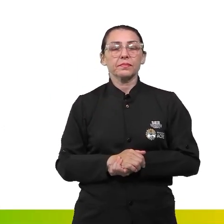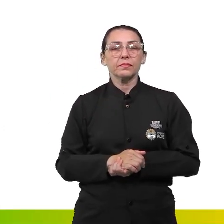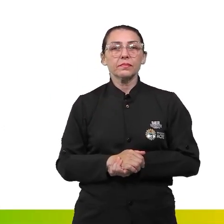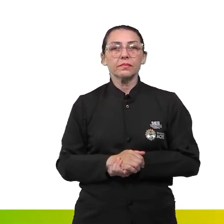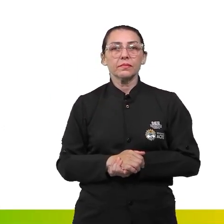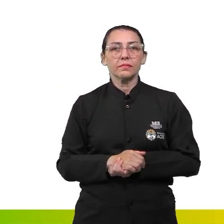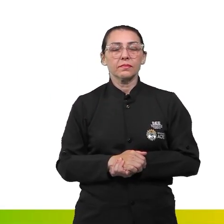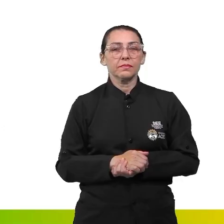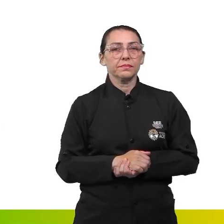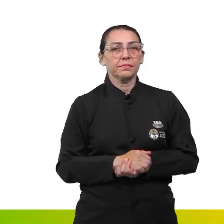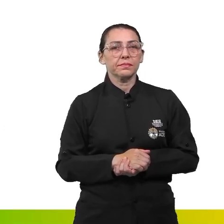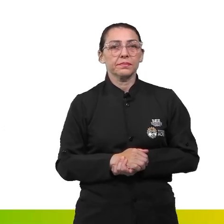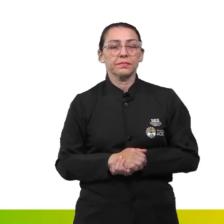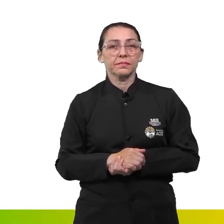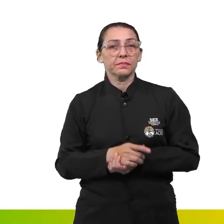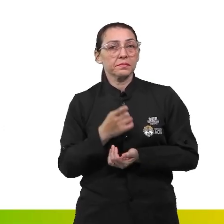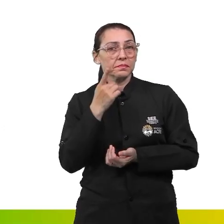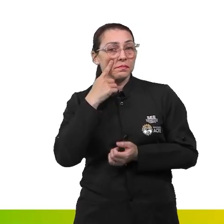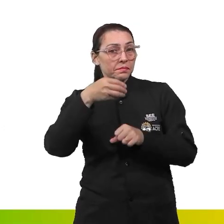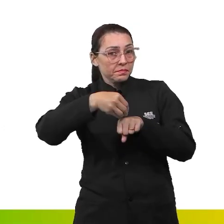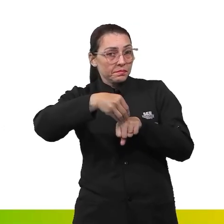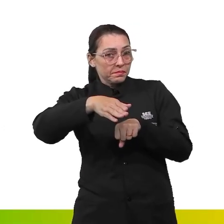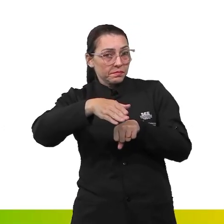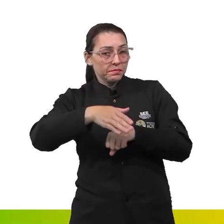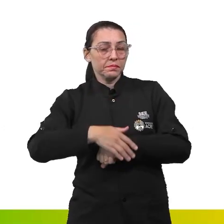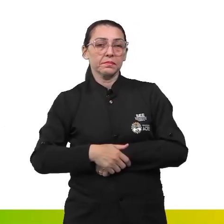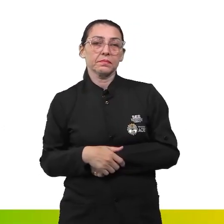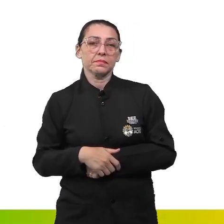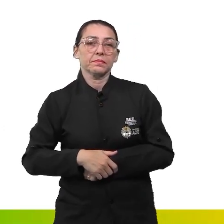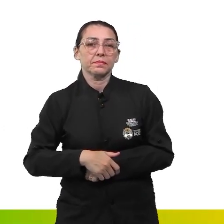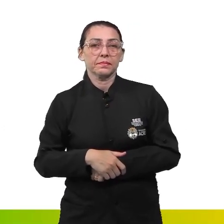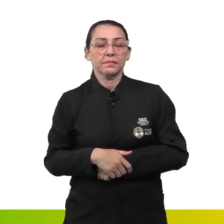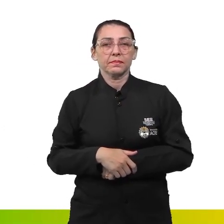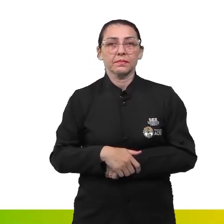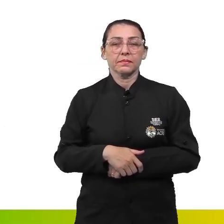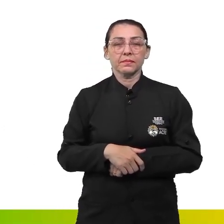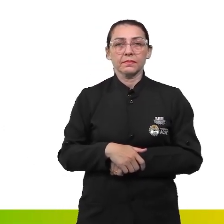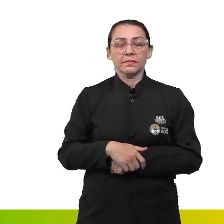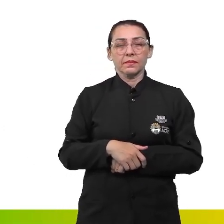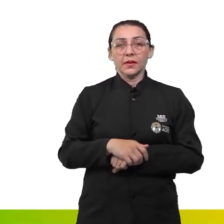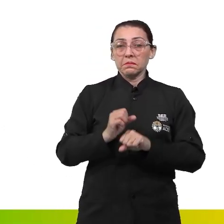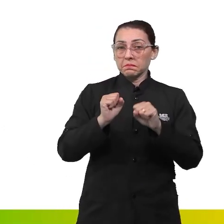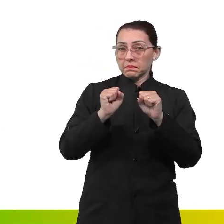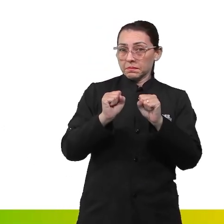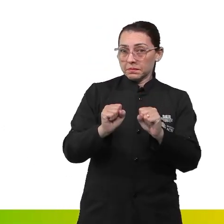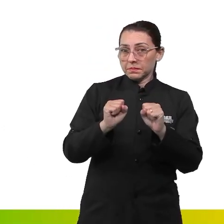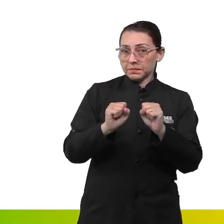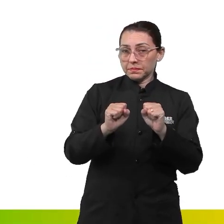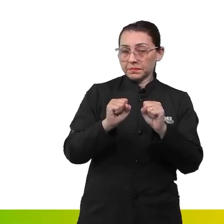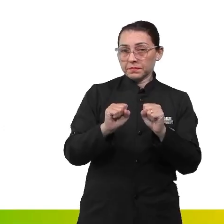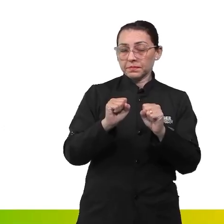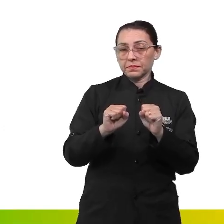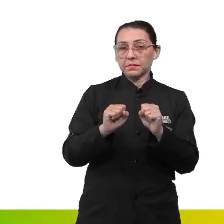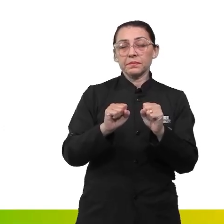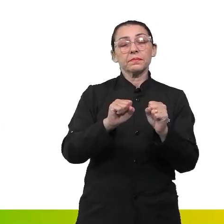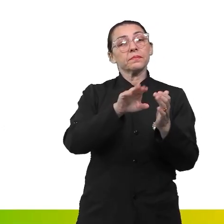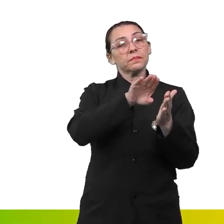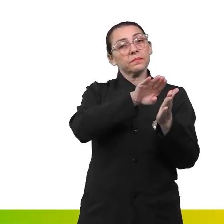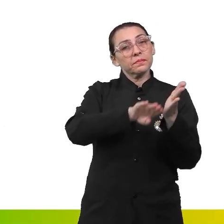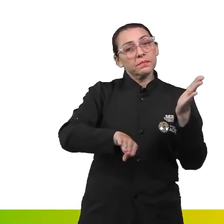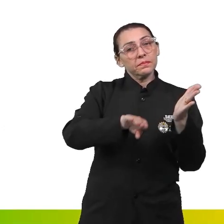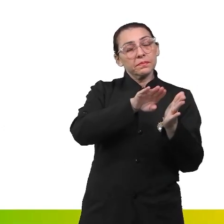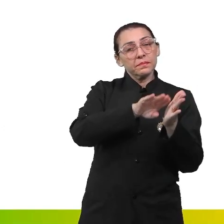complexas, tá? Peguem essa dica aí. As alternativas, elas podem ir sendo